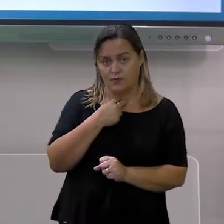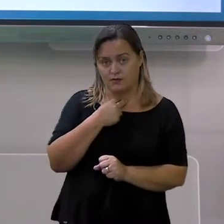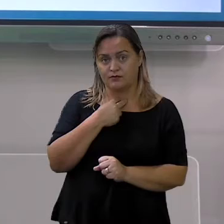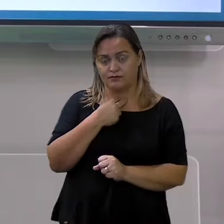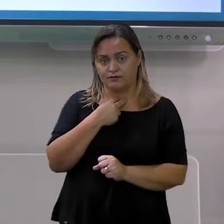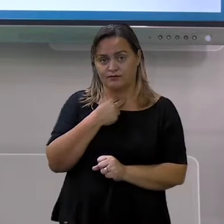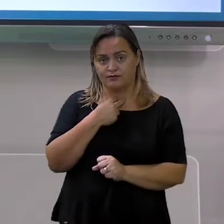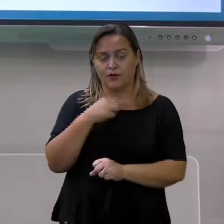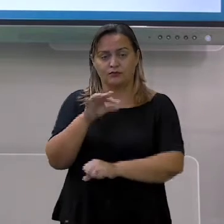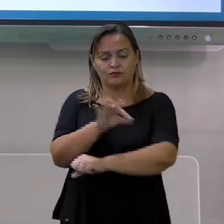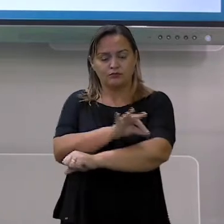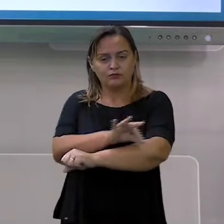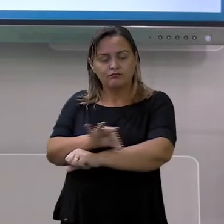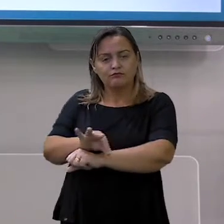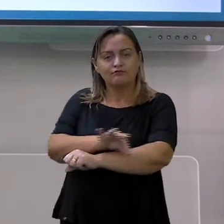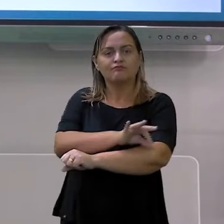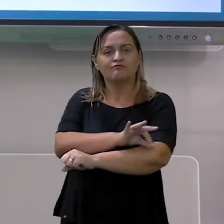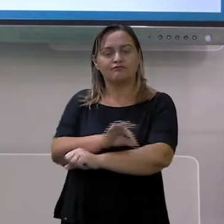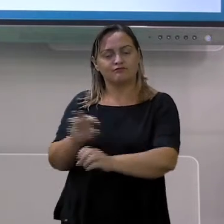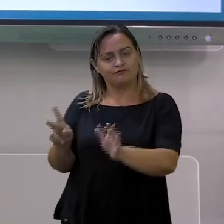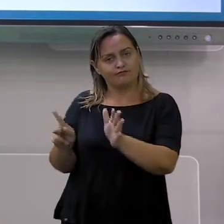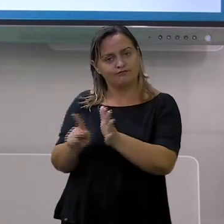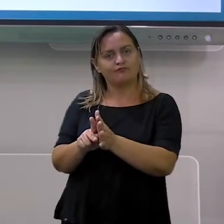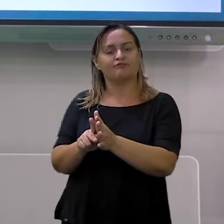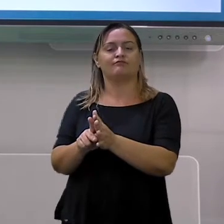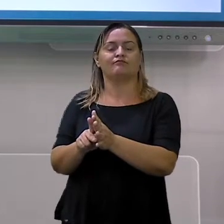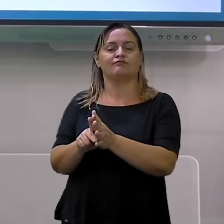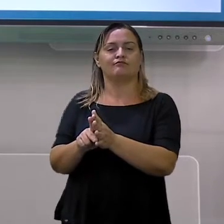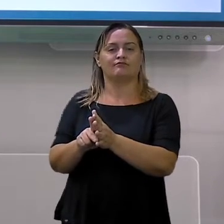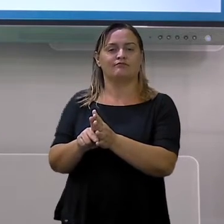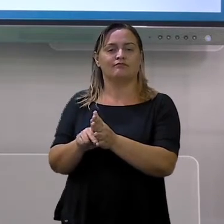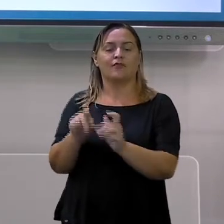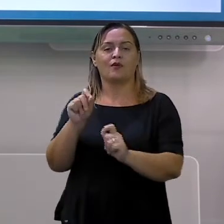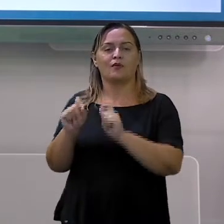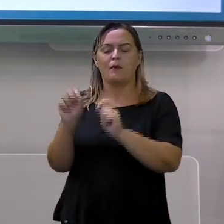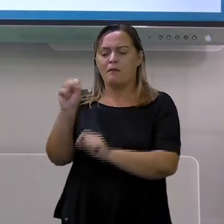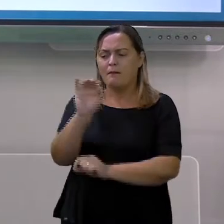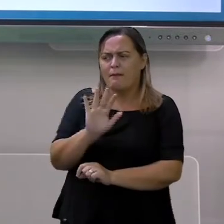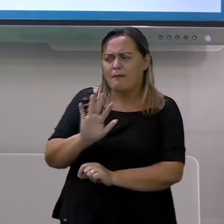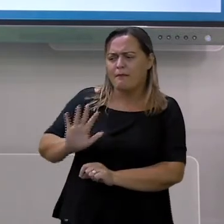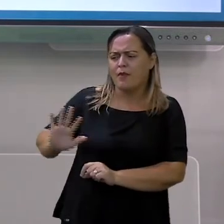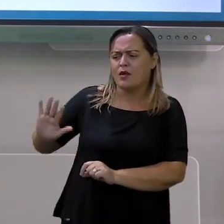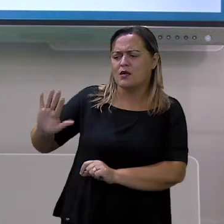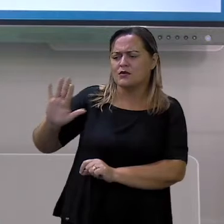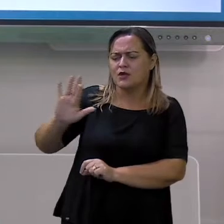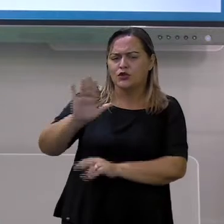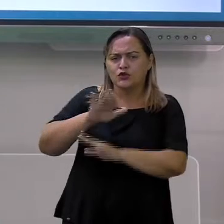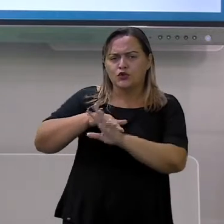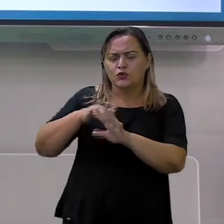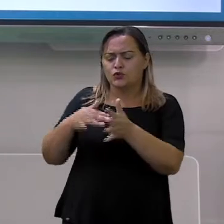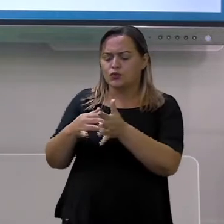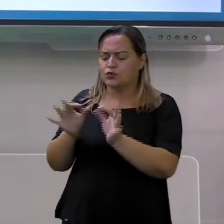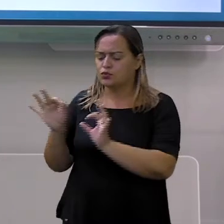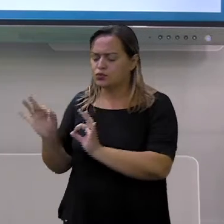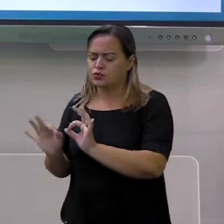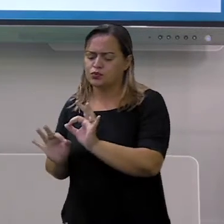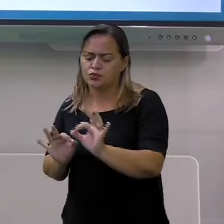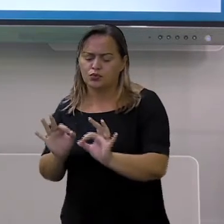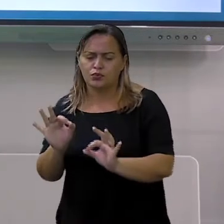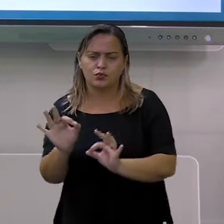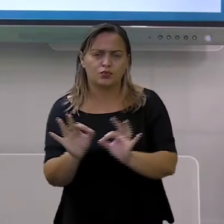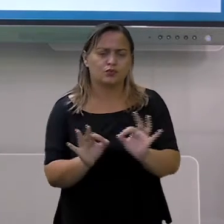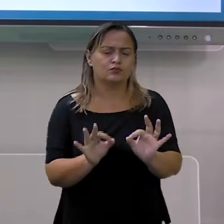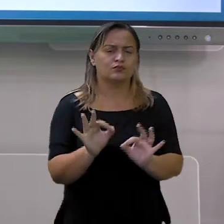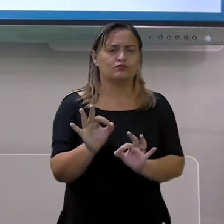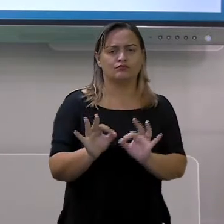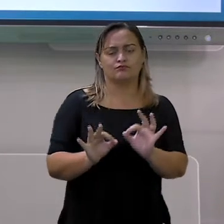chama construção organizada, paisagem organizada, Porque a partir daquela construção, aquilo